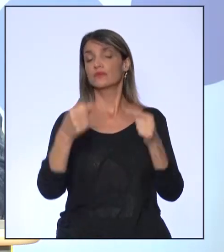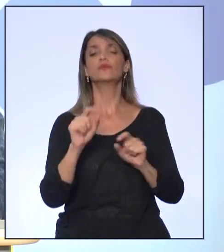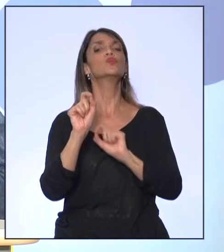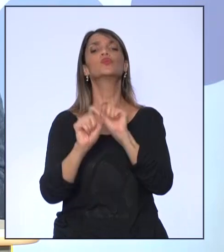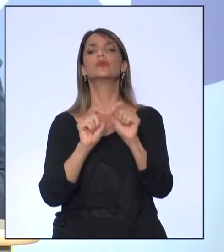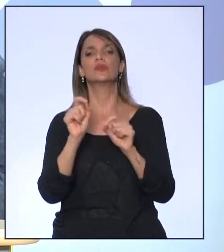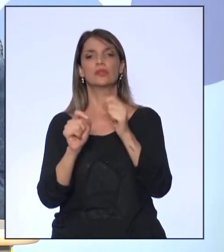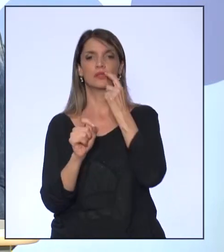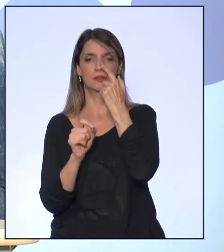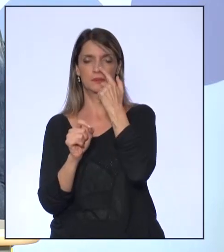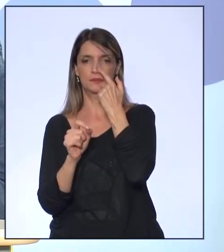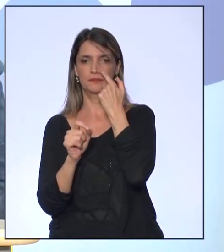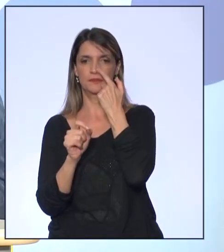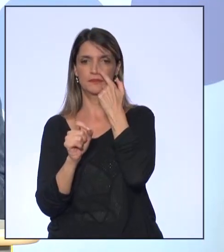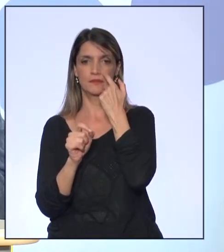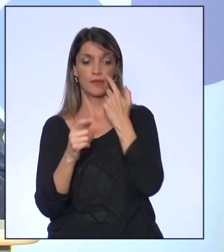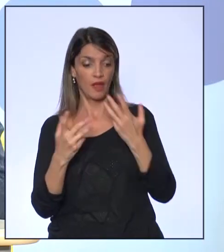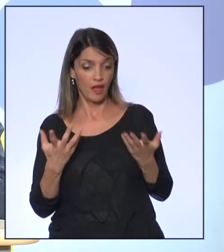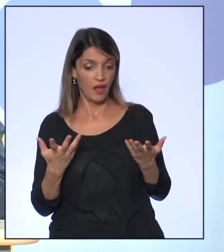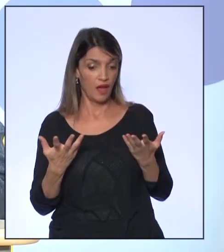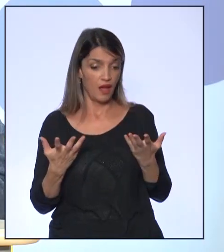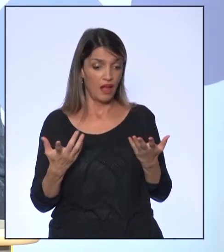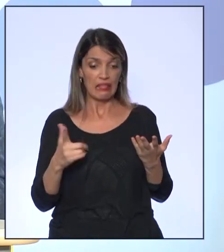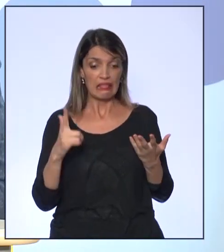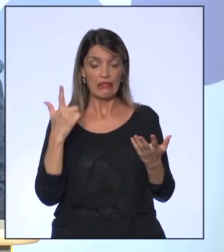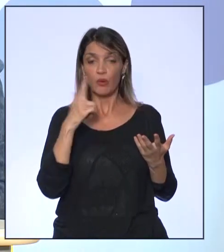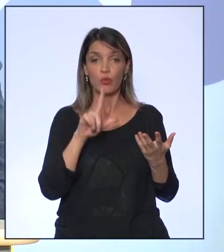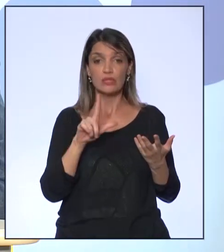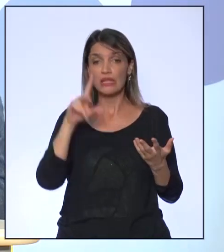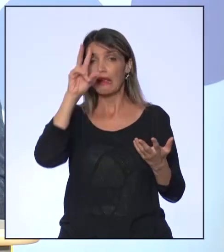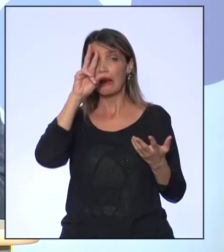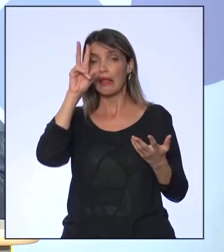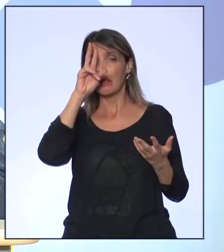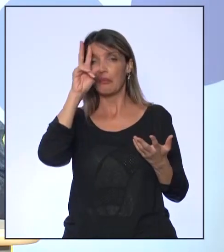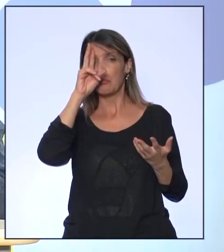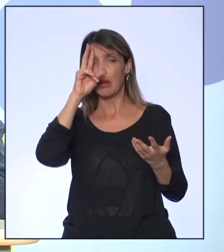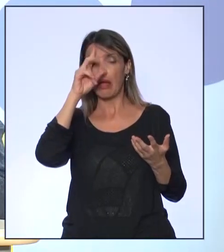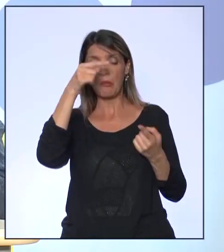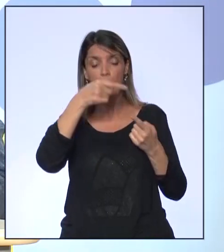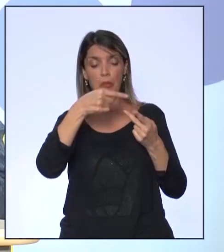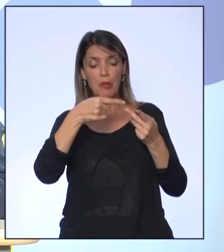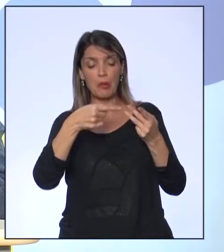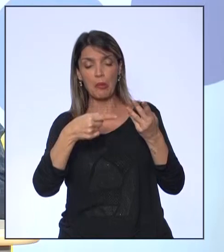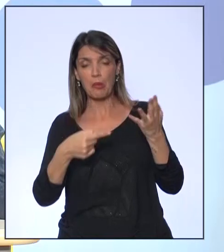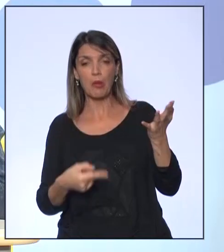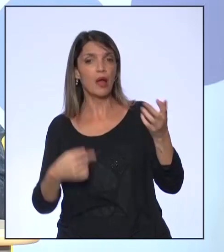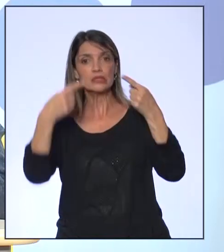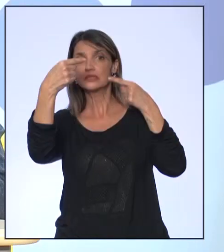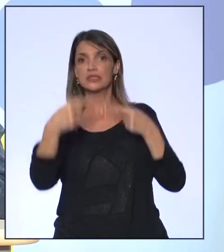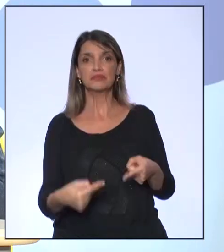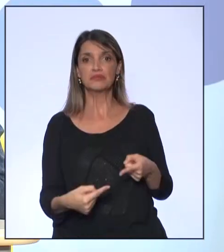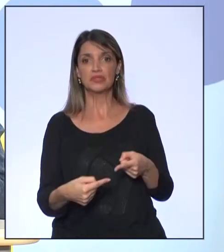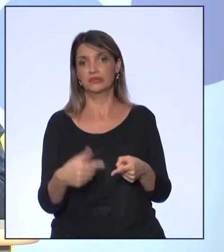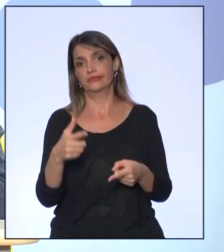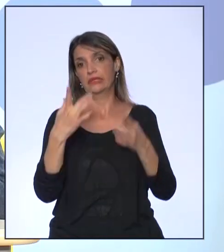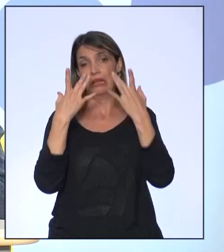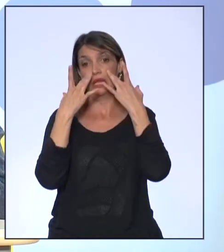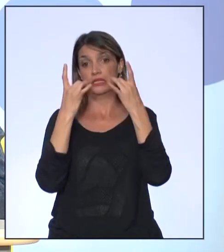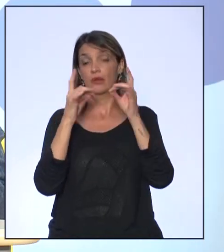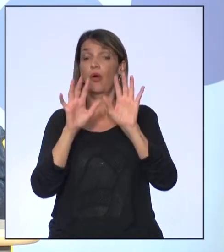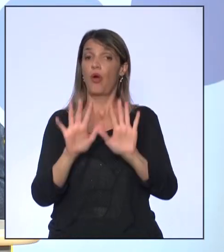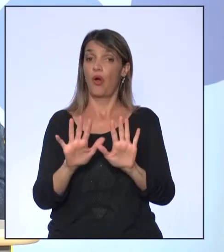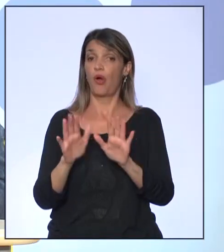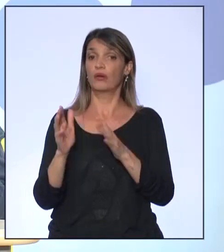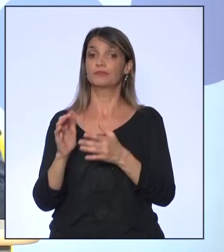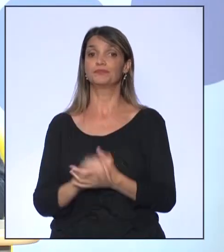você tinha que fazer? A pessoa, eu não consegui lembrar aí de todos os desafios, né? Eu não consegui prestar atenção em todos. Então, vamos